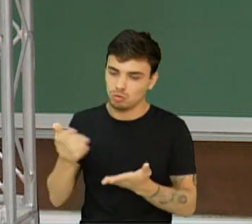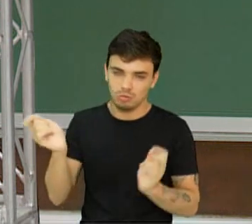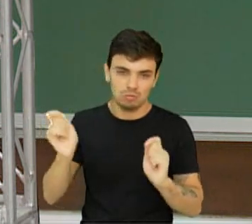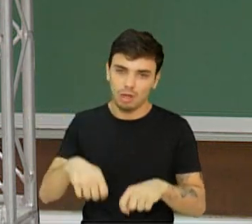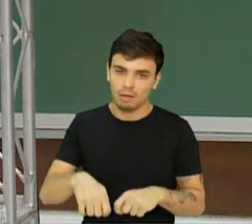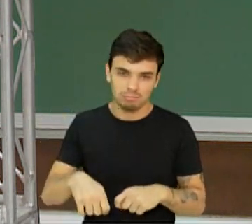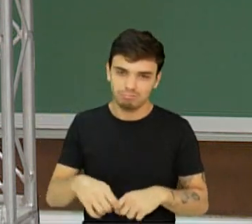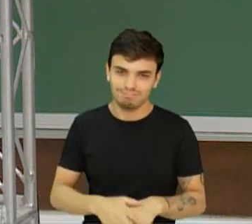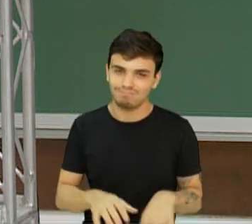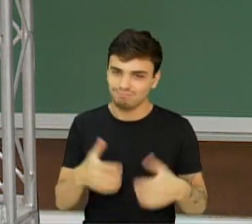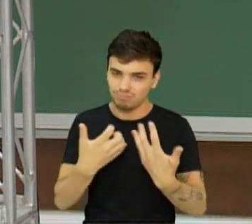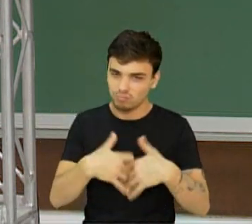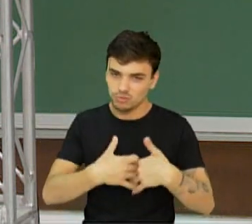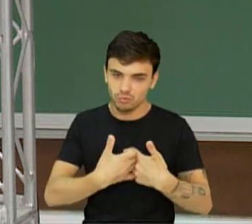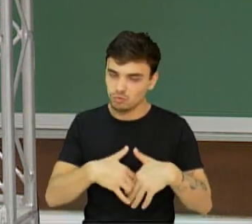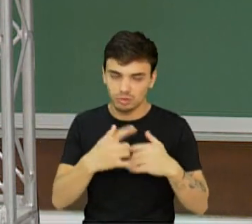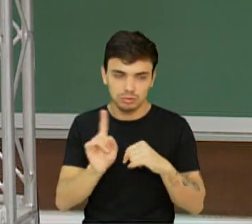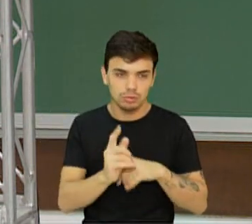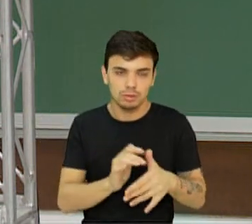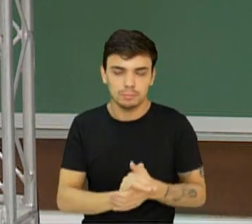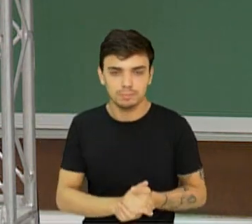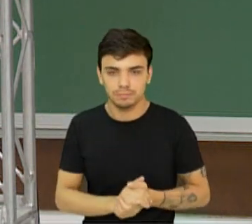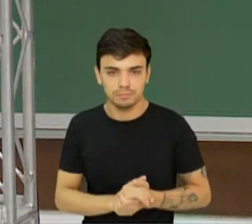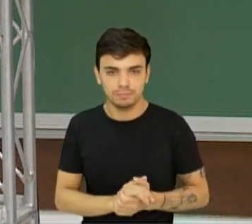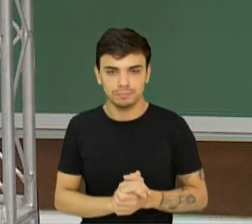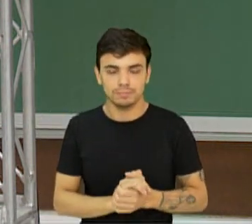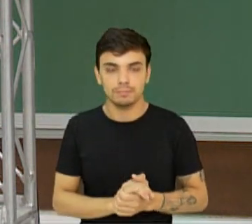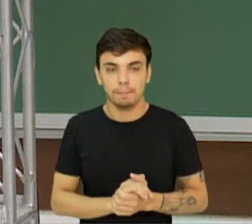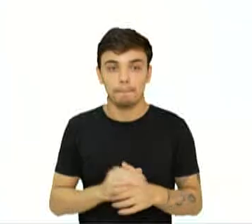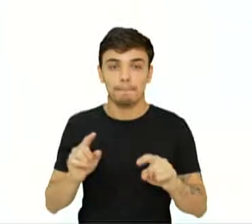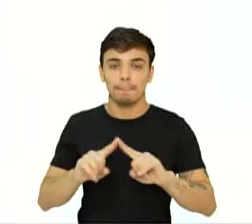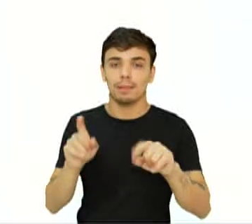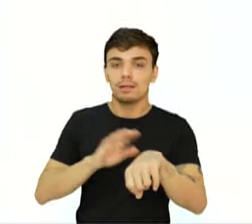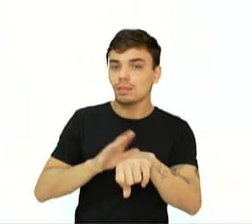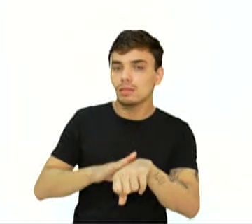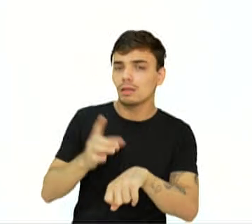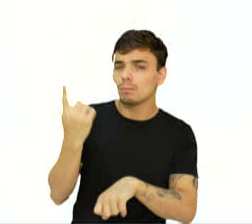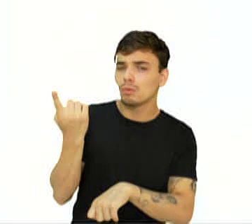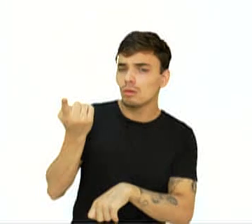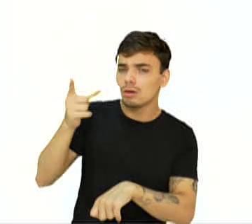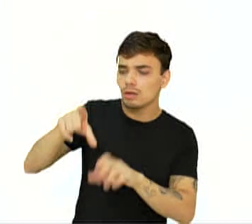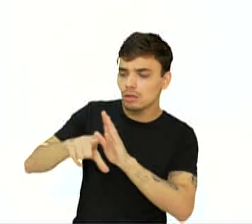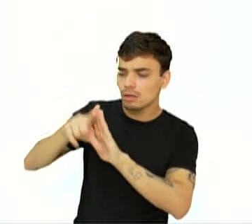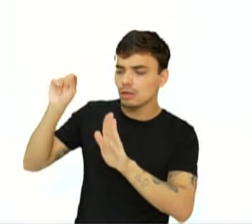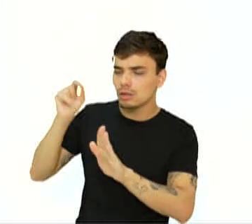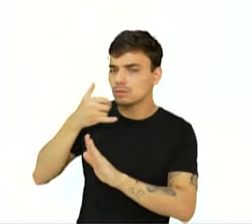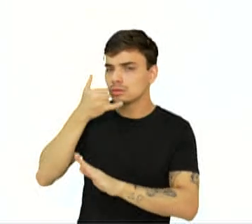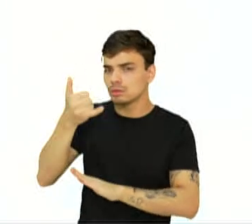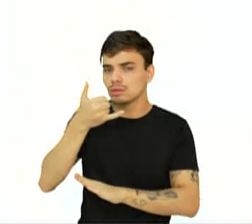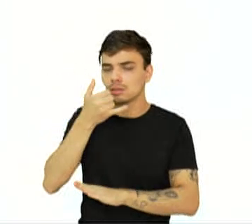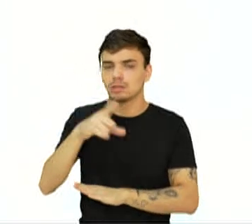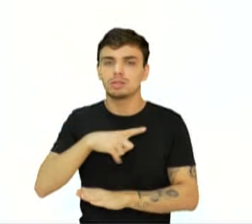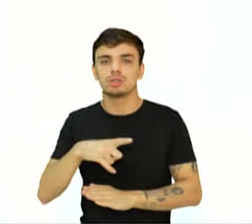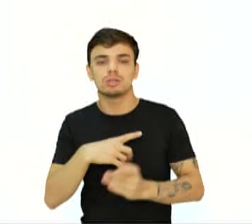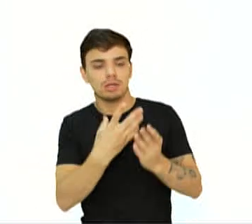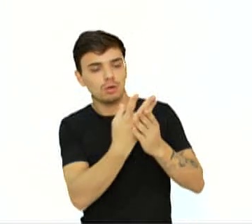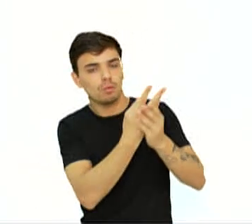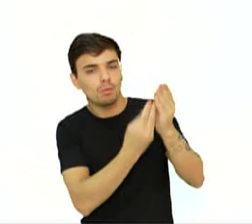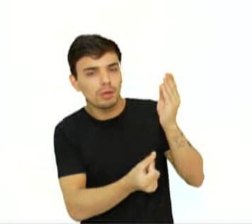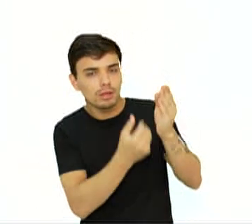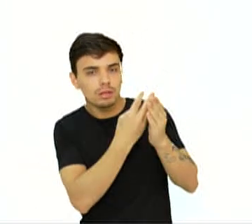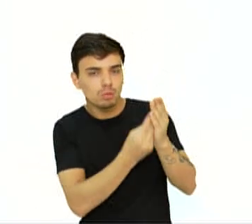na tomada, né? Porque não tem mais o analógico. Na era dos telefones analógicos, filtros de alta frequência